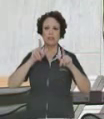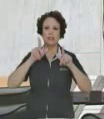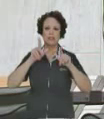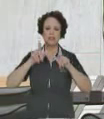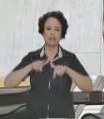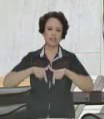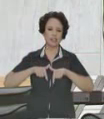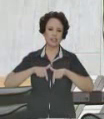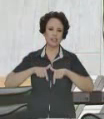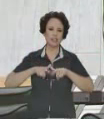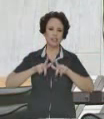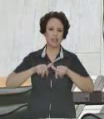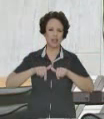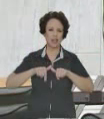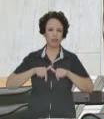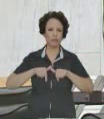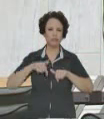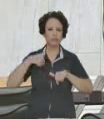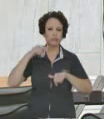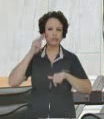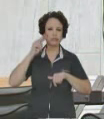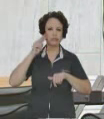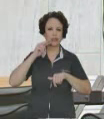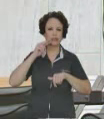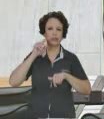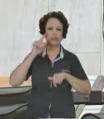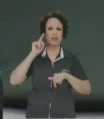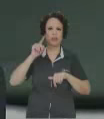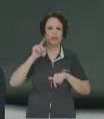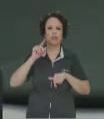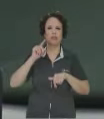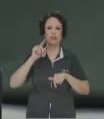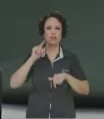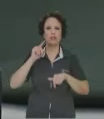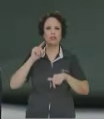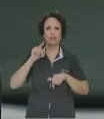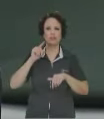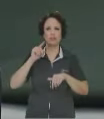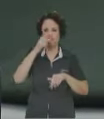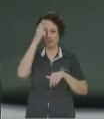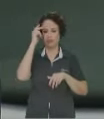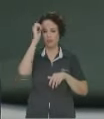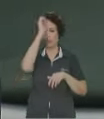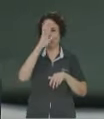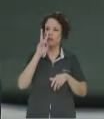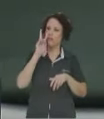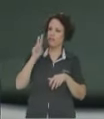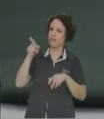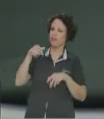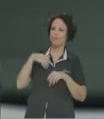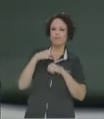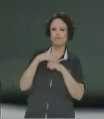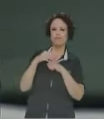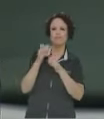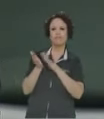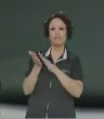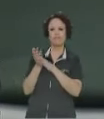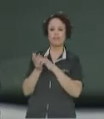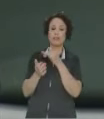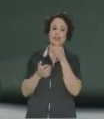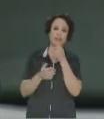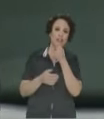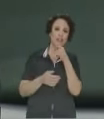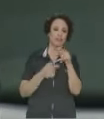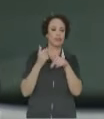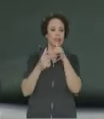dos dos brasileiros quando vi o senhor no aeroporto como recebido com carinho é uma pena que o senhor vai ficar tão pouco tempo